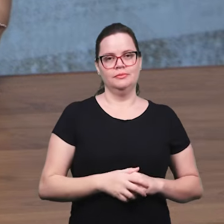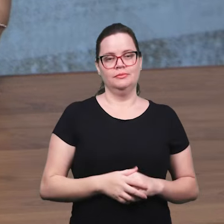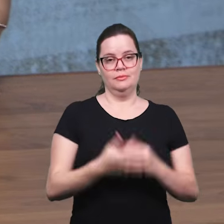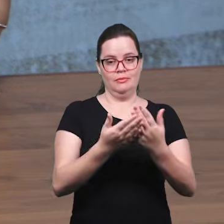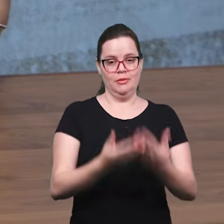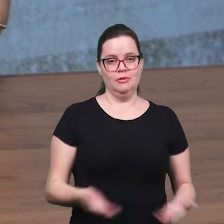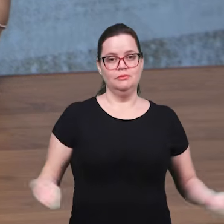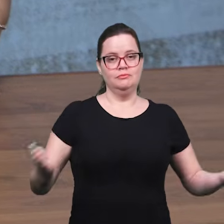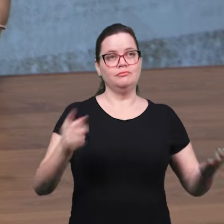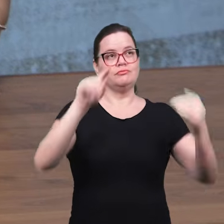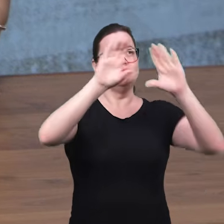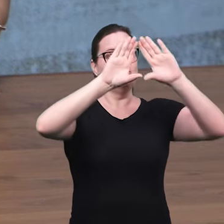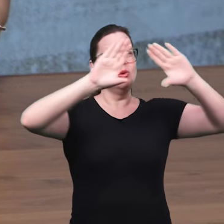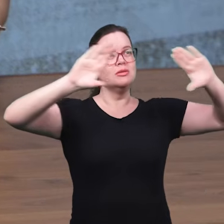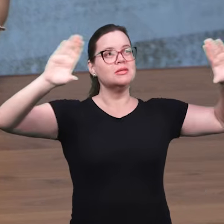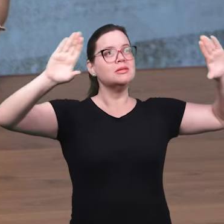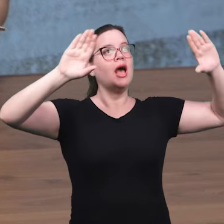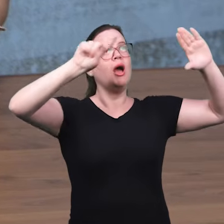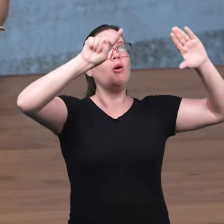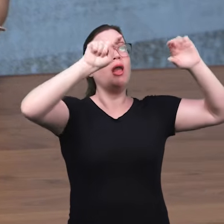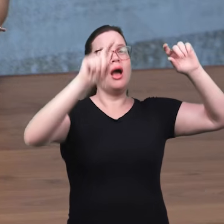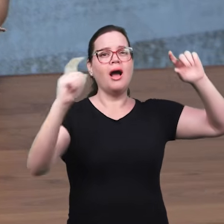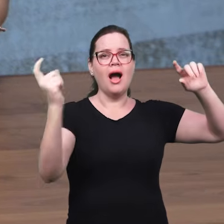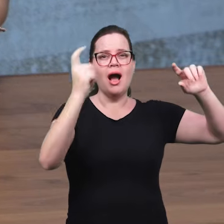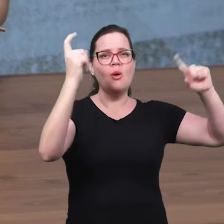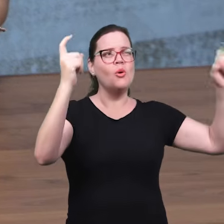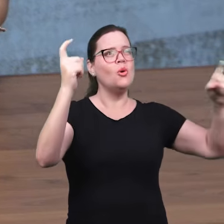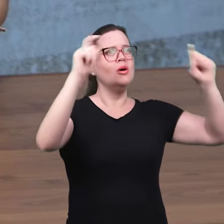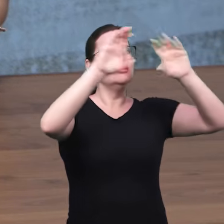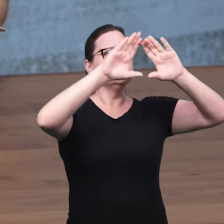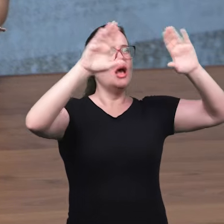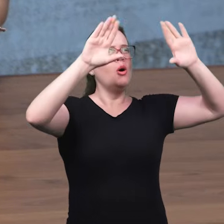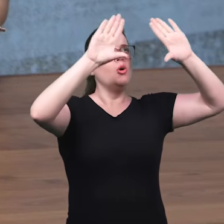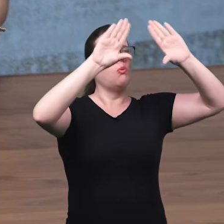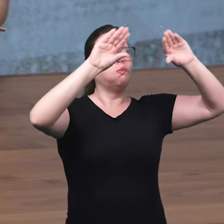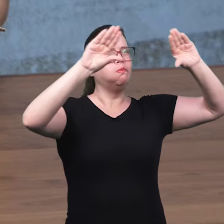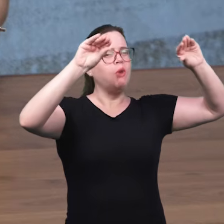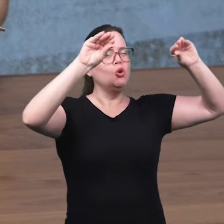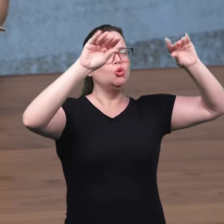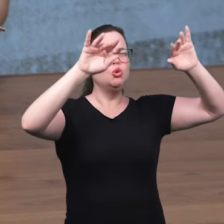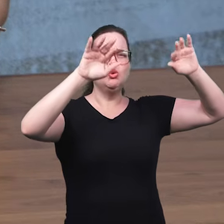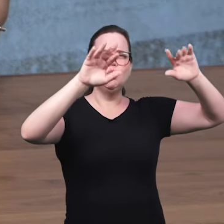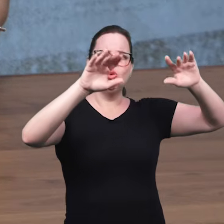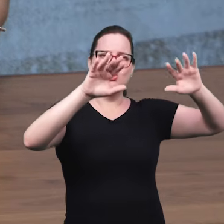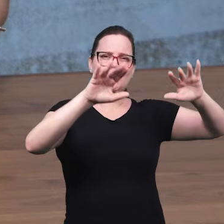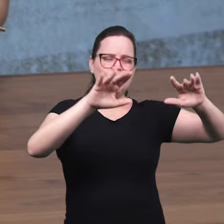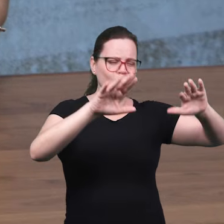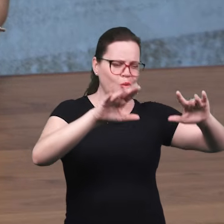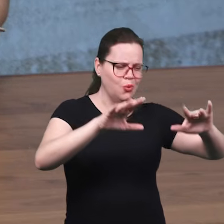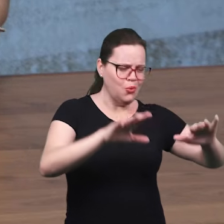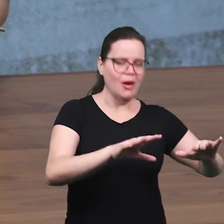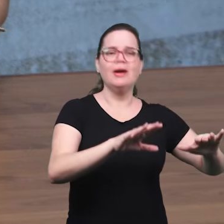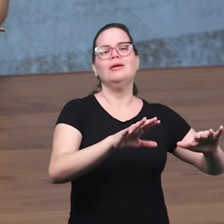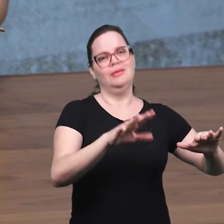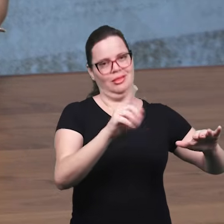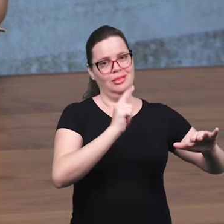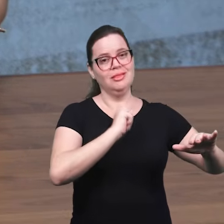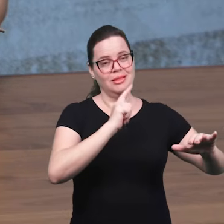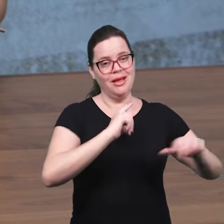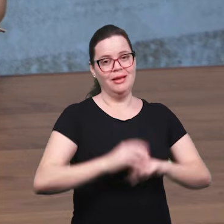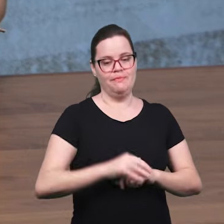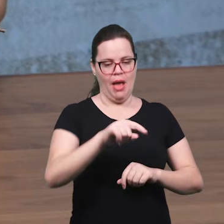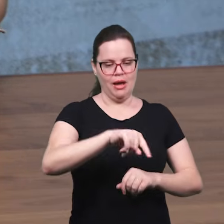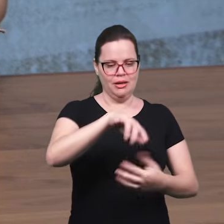vós, céus, dessas alturas, e as nuvens chovam justiça. Abra-se